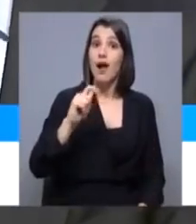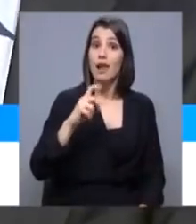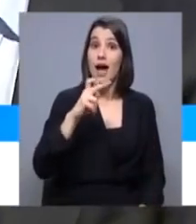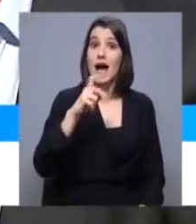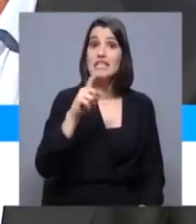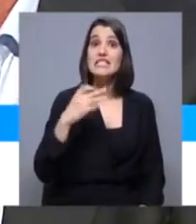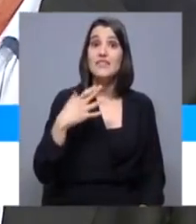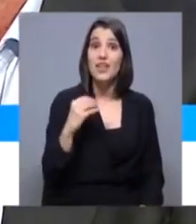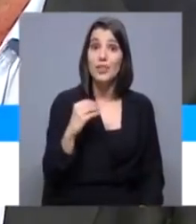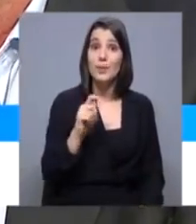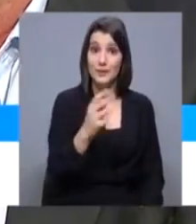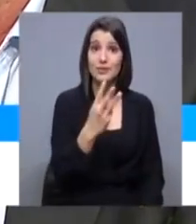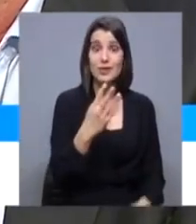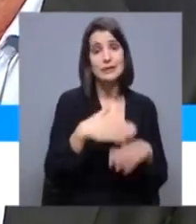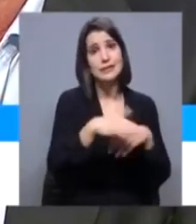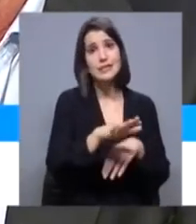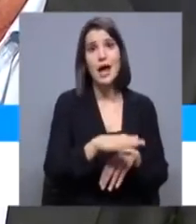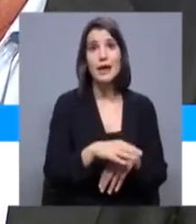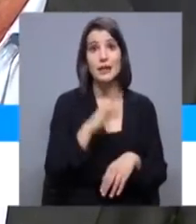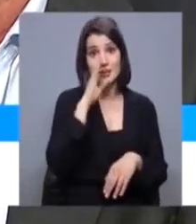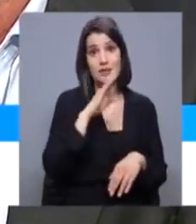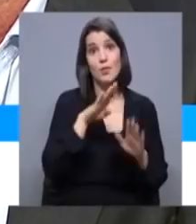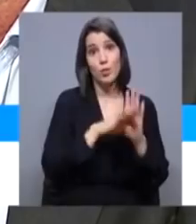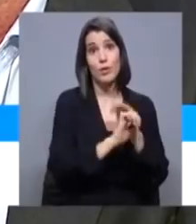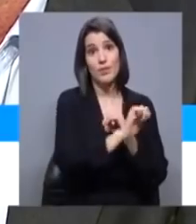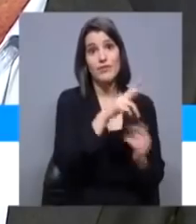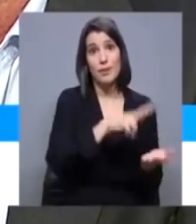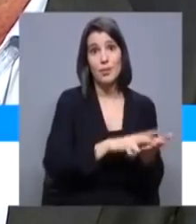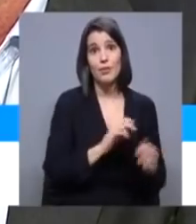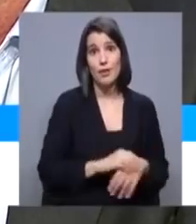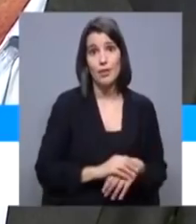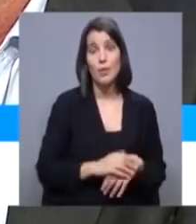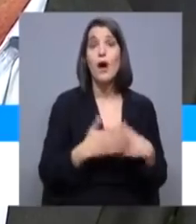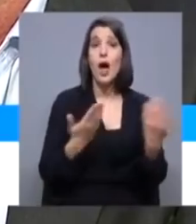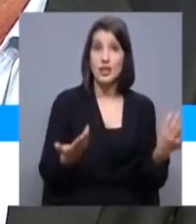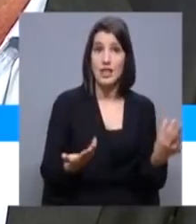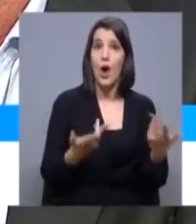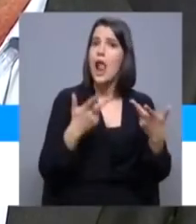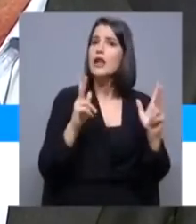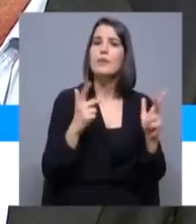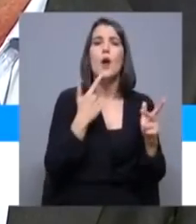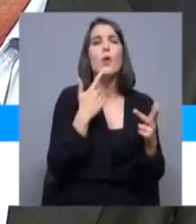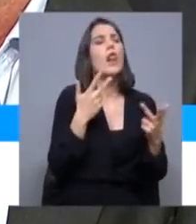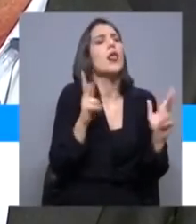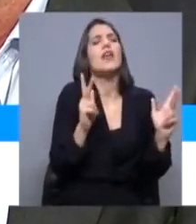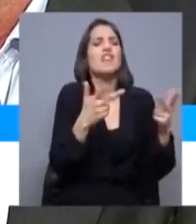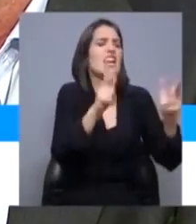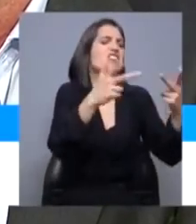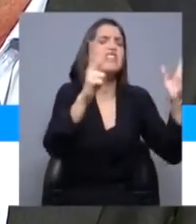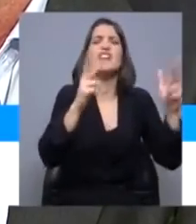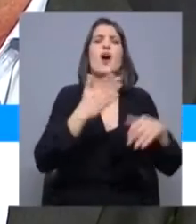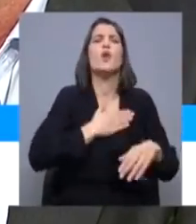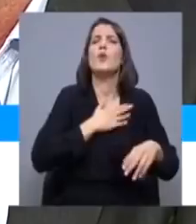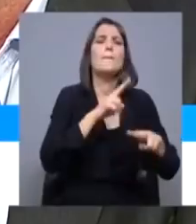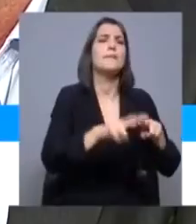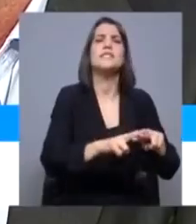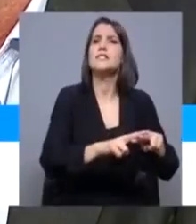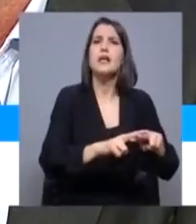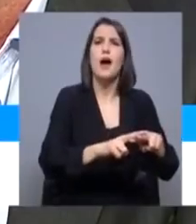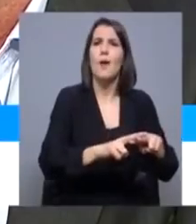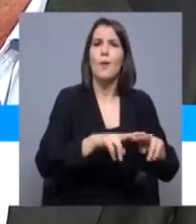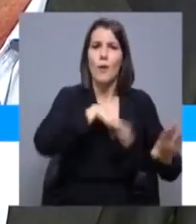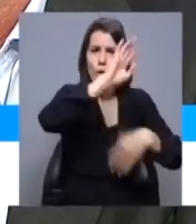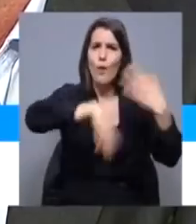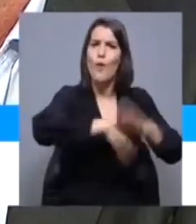tem opções ao fim de três meses segundo o problema dos outros Segredos ou seja os livro acham tão liberais não quero ninguém na prisão acham que